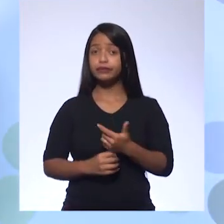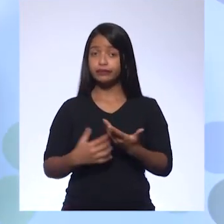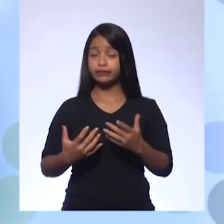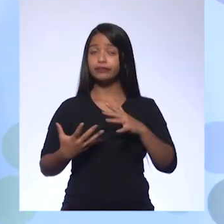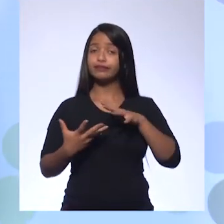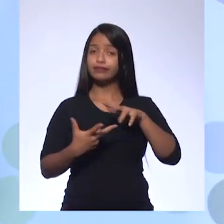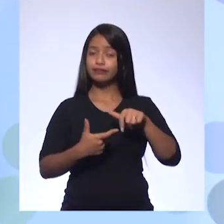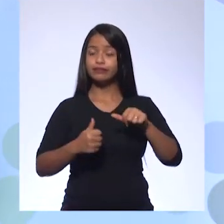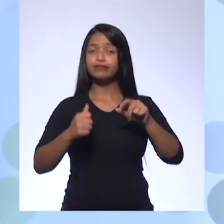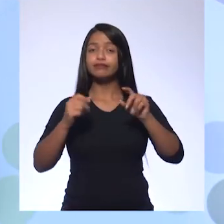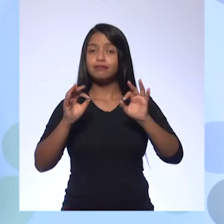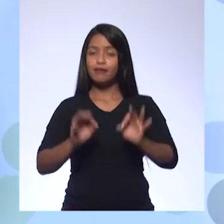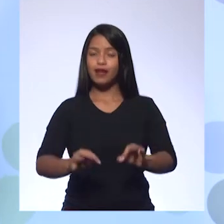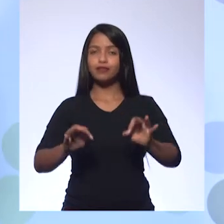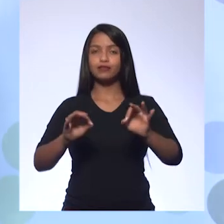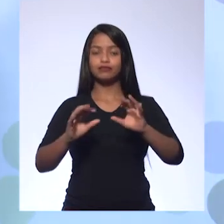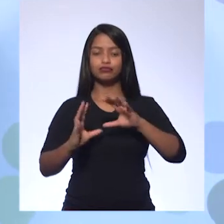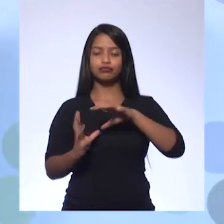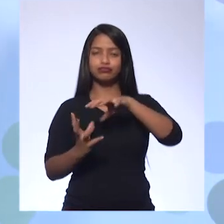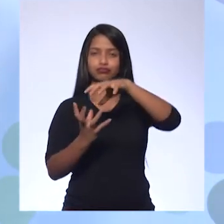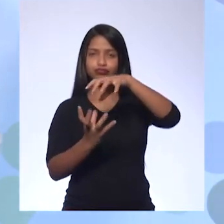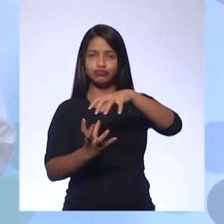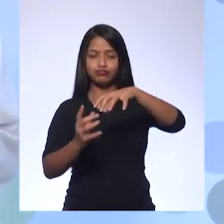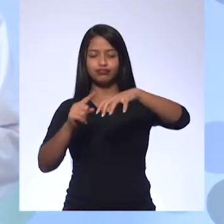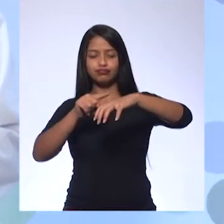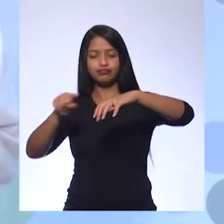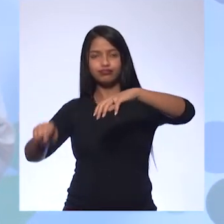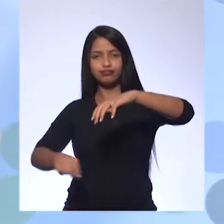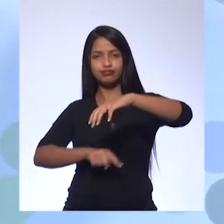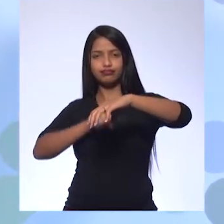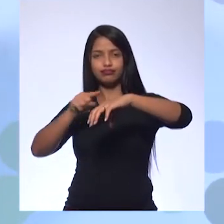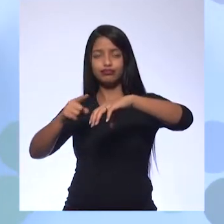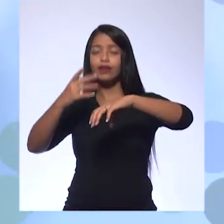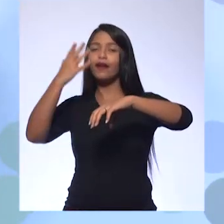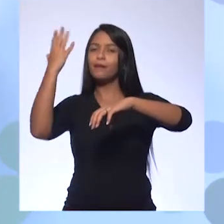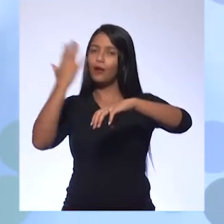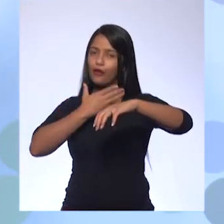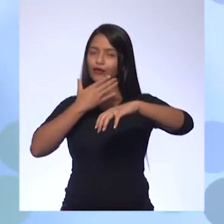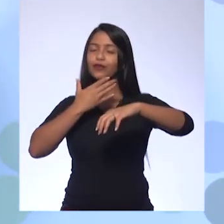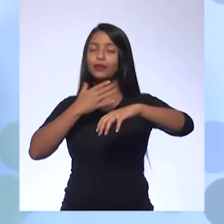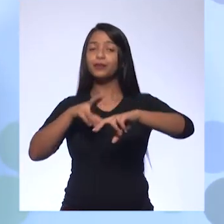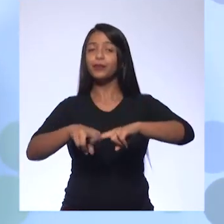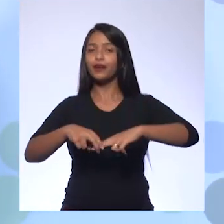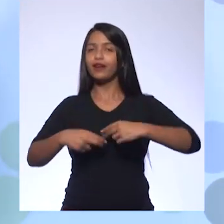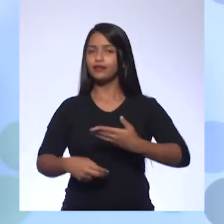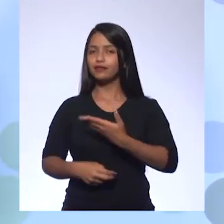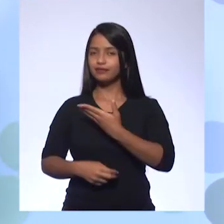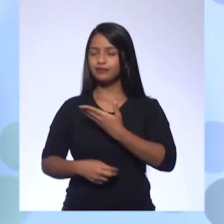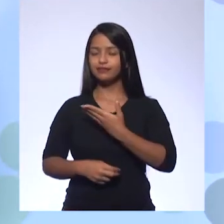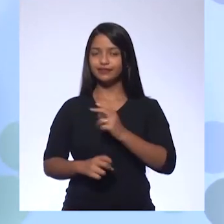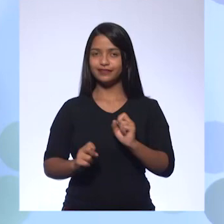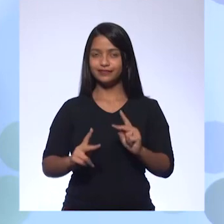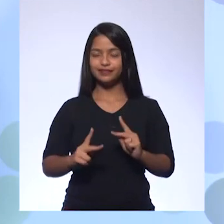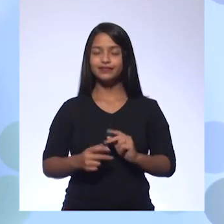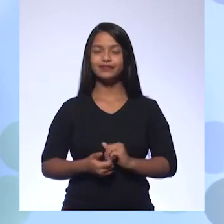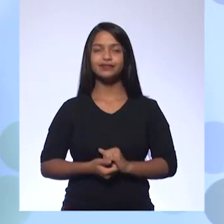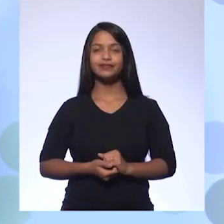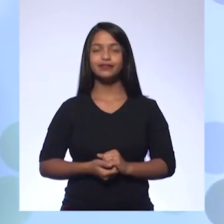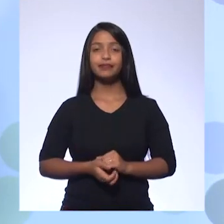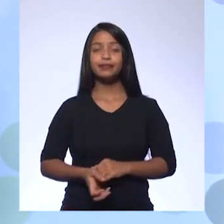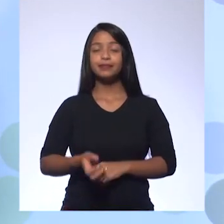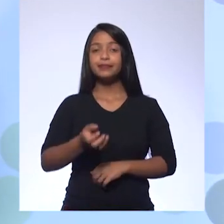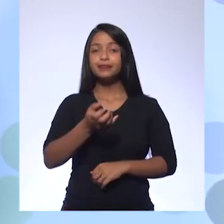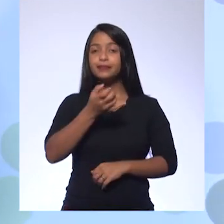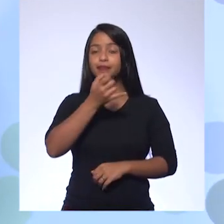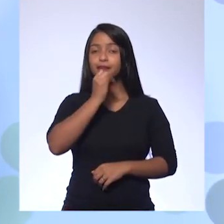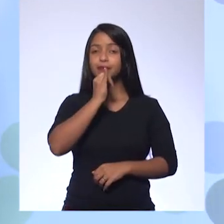isso. Tá bom? É uma das provas aí que a gente tem de que o planeta é esférico, é essa dinâmica toda. Tá? Porque senão a